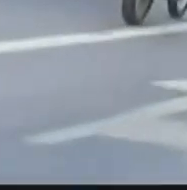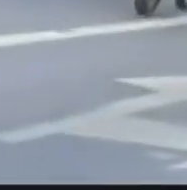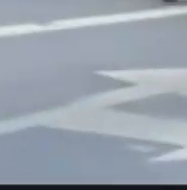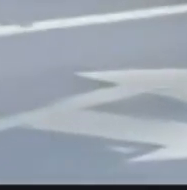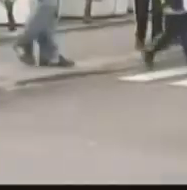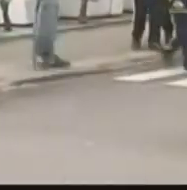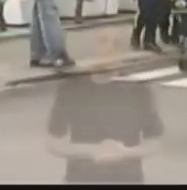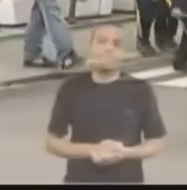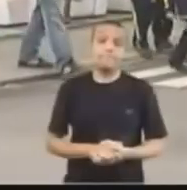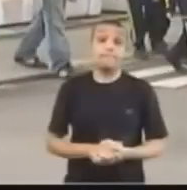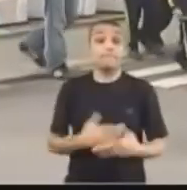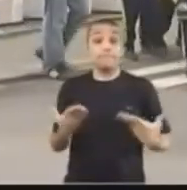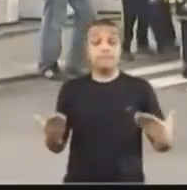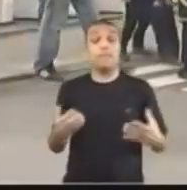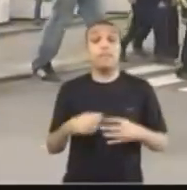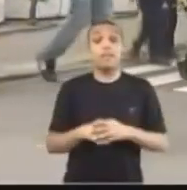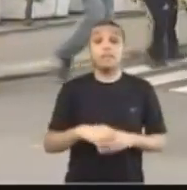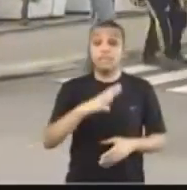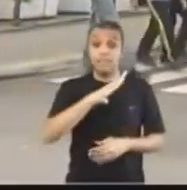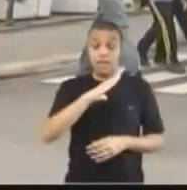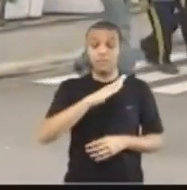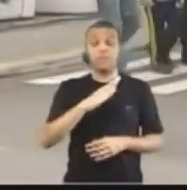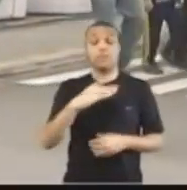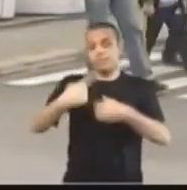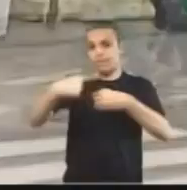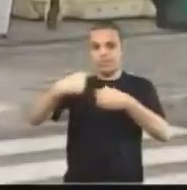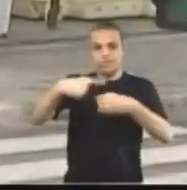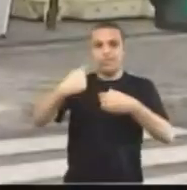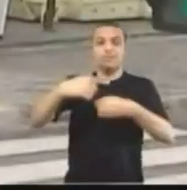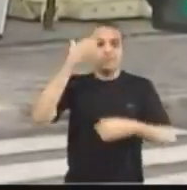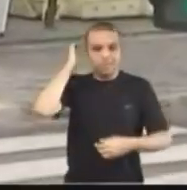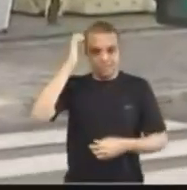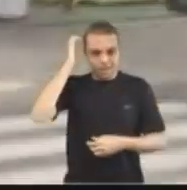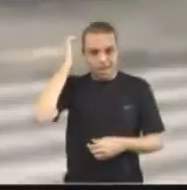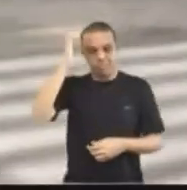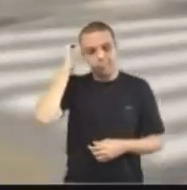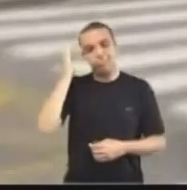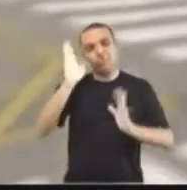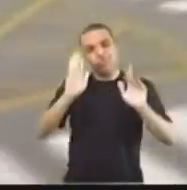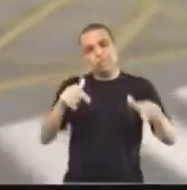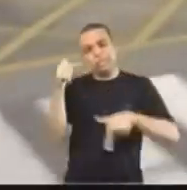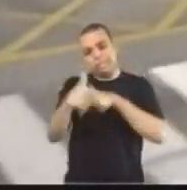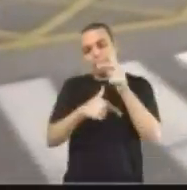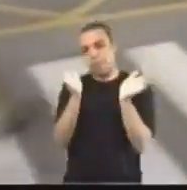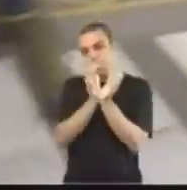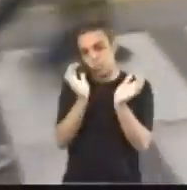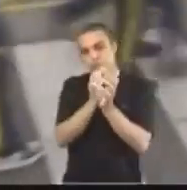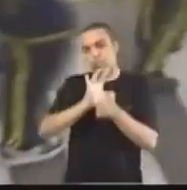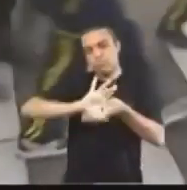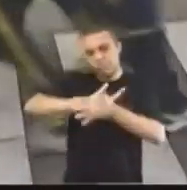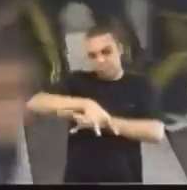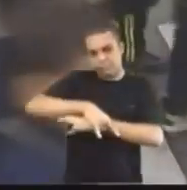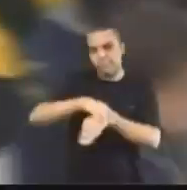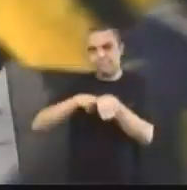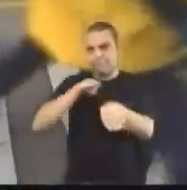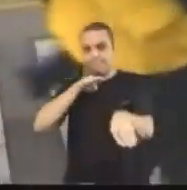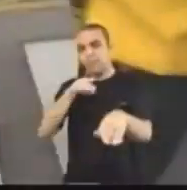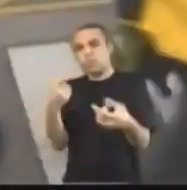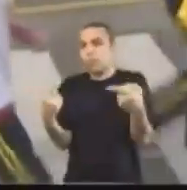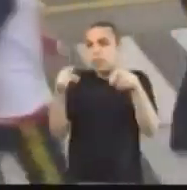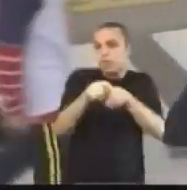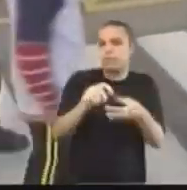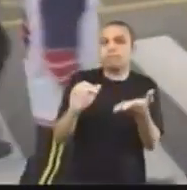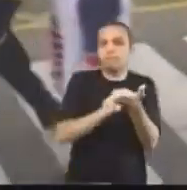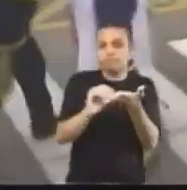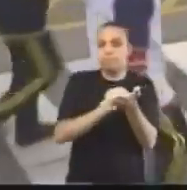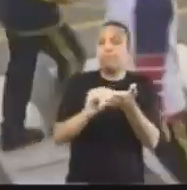acontecendo na cidade de Santo André no ABC Paulista uma iniciativa do departamento de segurança de trânsito em parceria com a